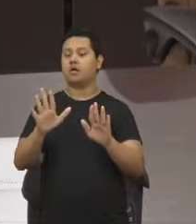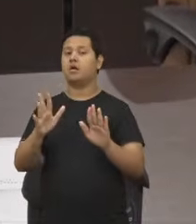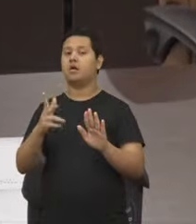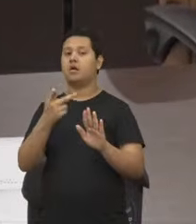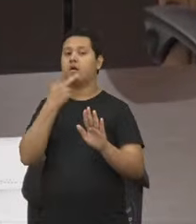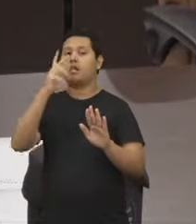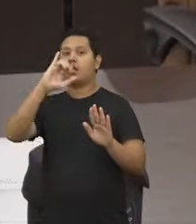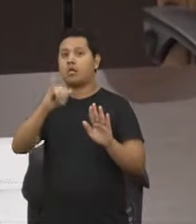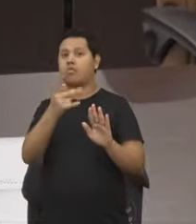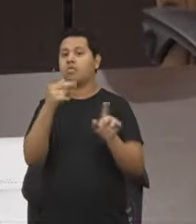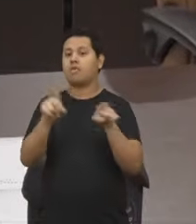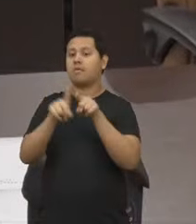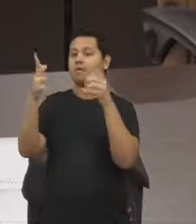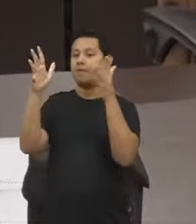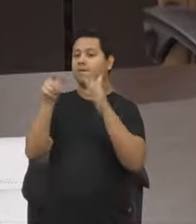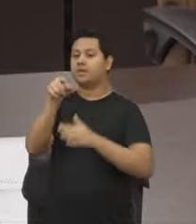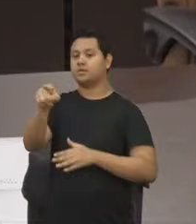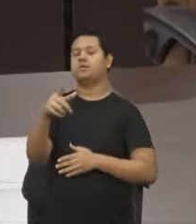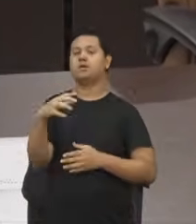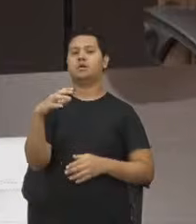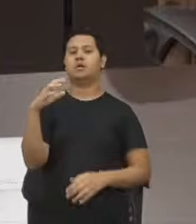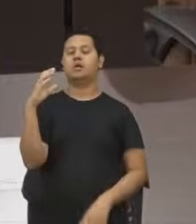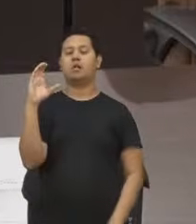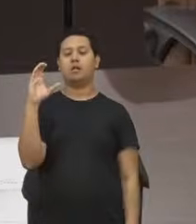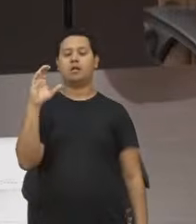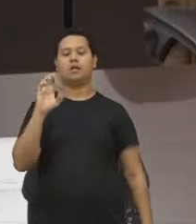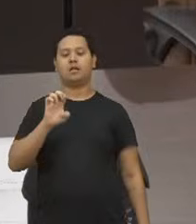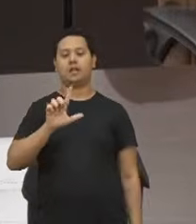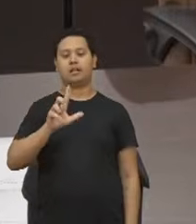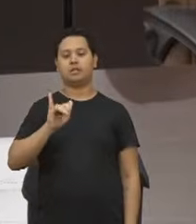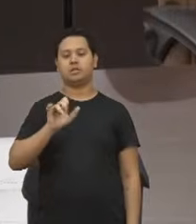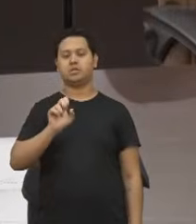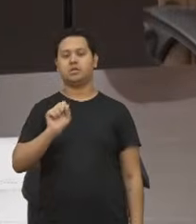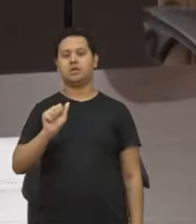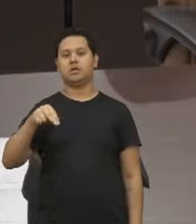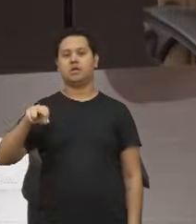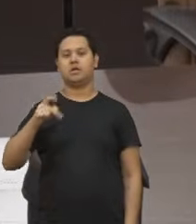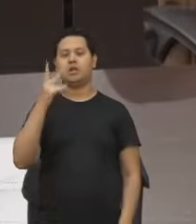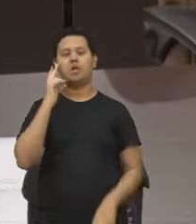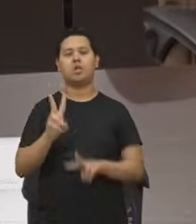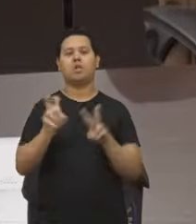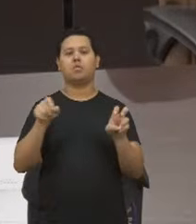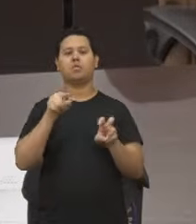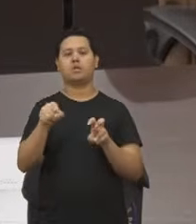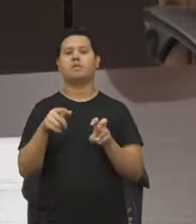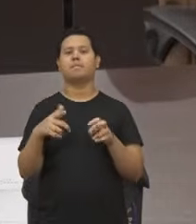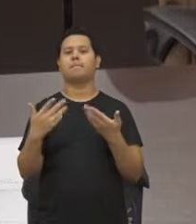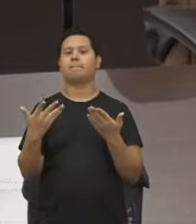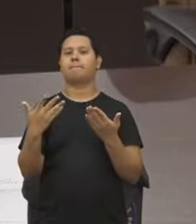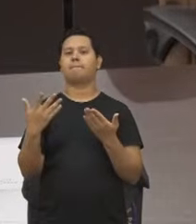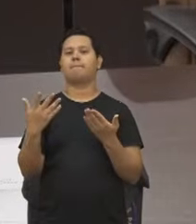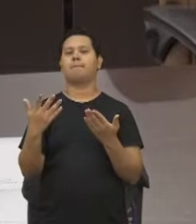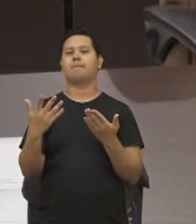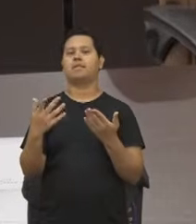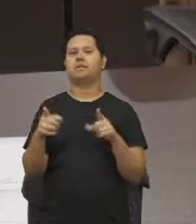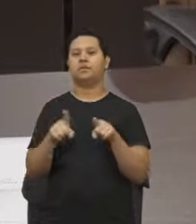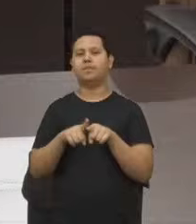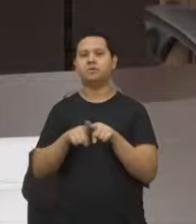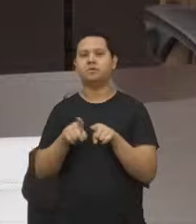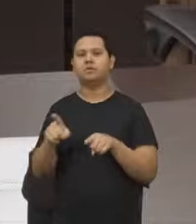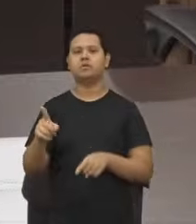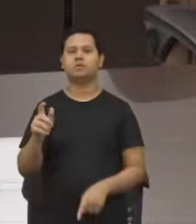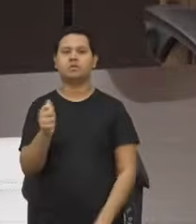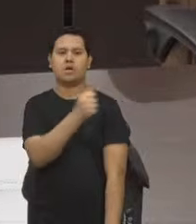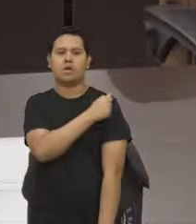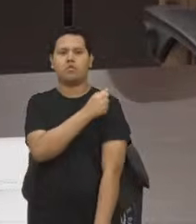presidente, eu quero parabenizar mais uma vez a coordenadora Elisiane. Acabei de ter uma conversa com ela que falou que os alunos que estão da ETEC estão voluntariamente, nenhum está